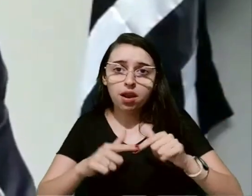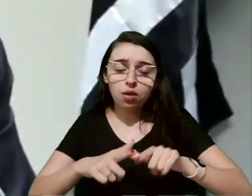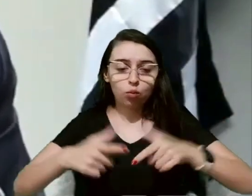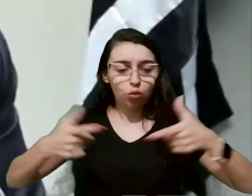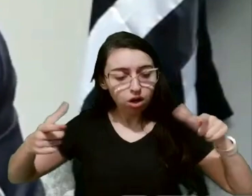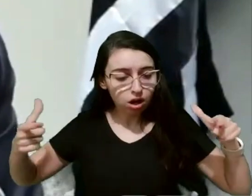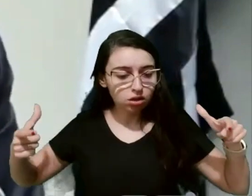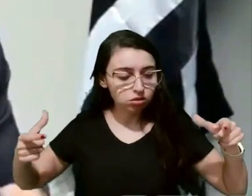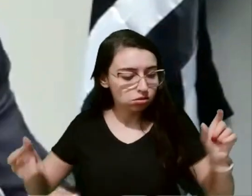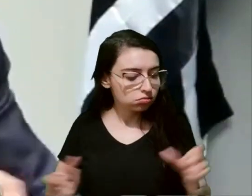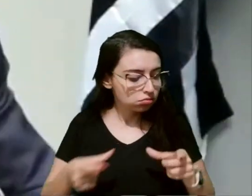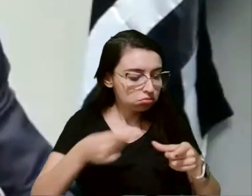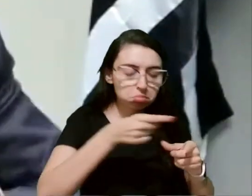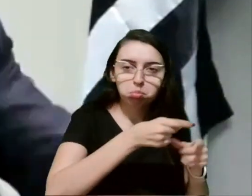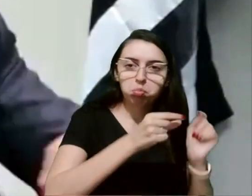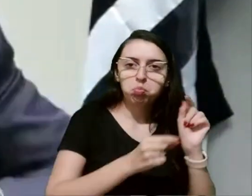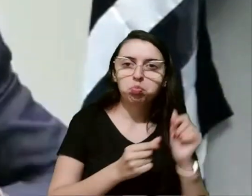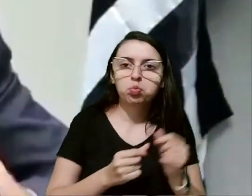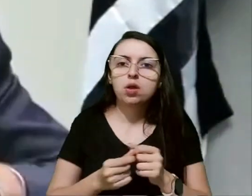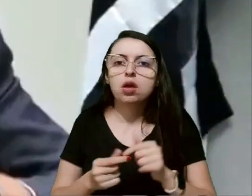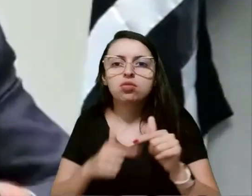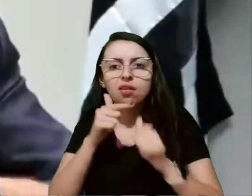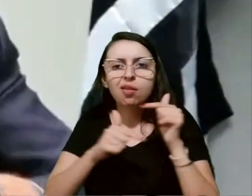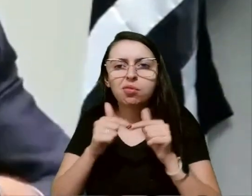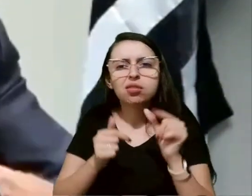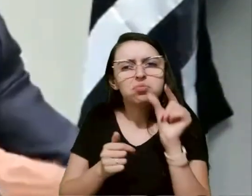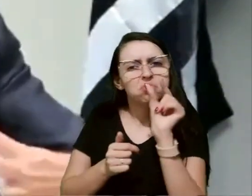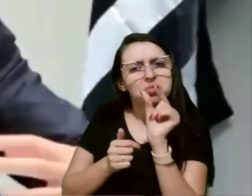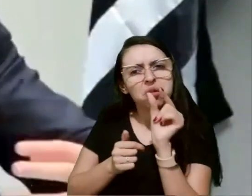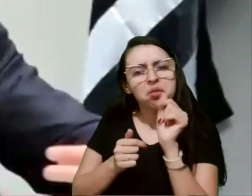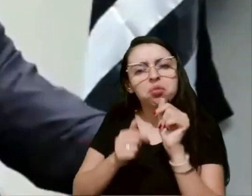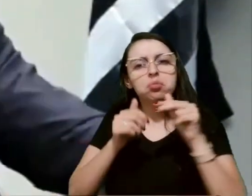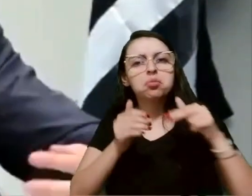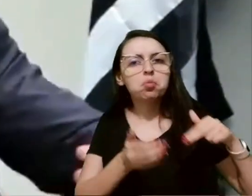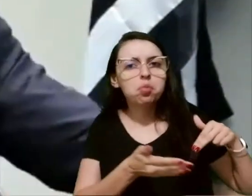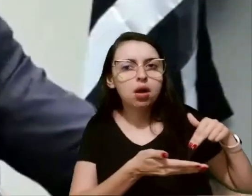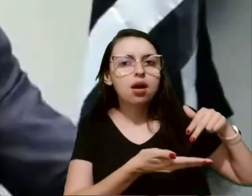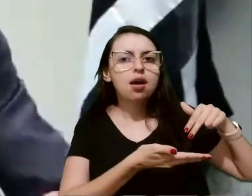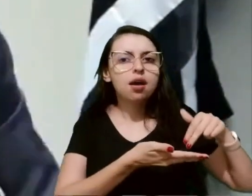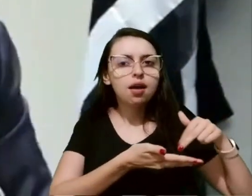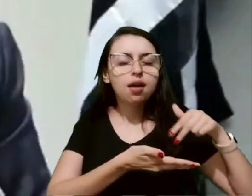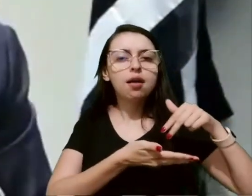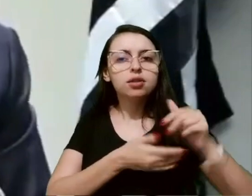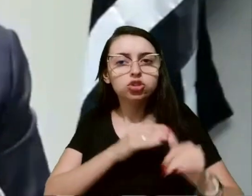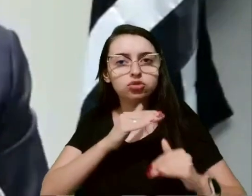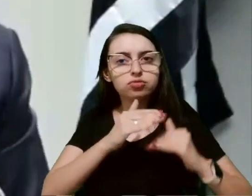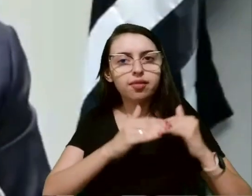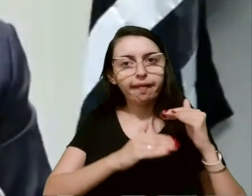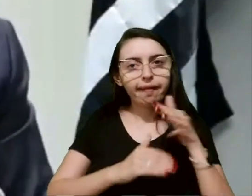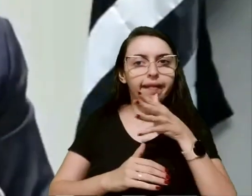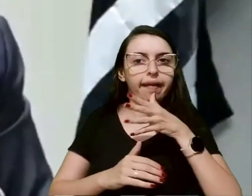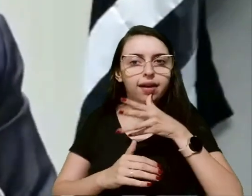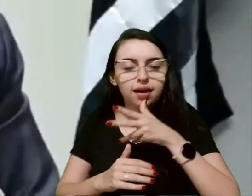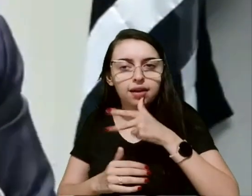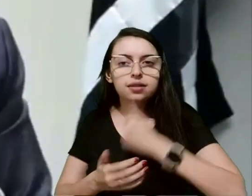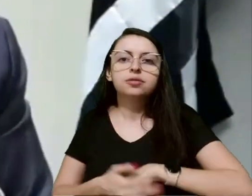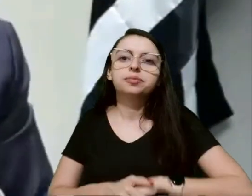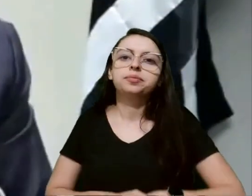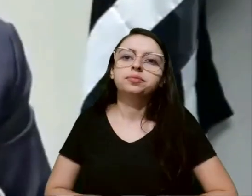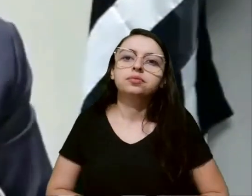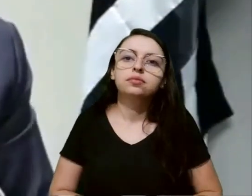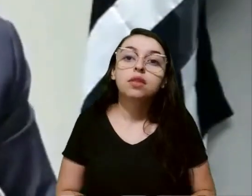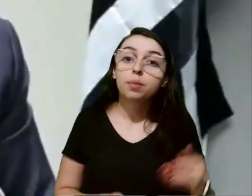enorme para fazer, e outro que você tem uma esteira. A carga de trabalho ela está na esteira, né? Como é que você constrói essas soluções? E partindo